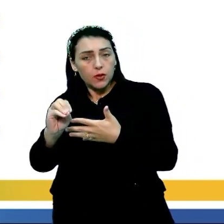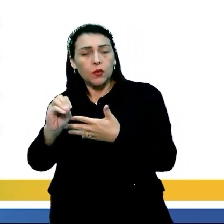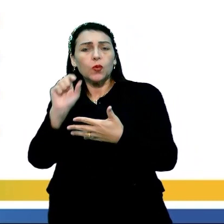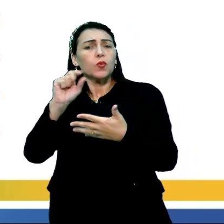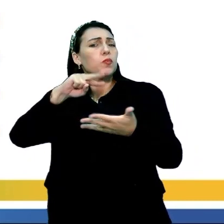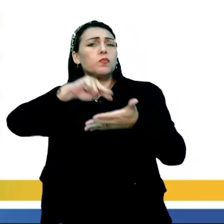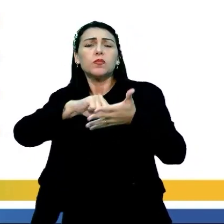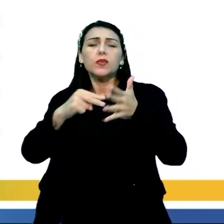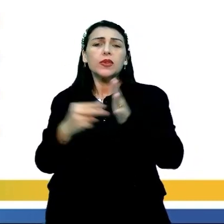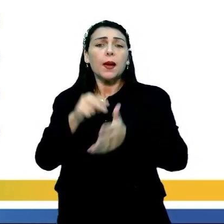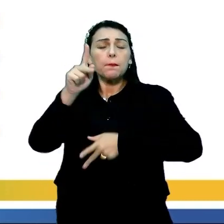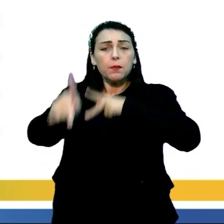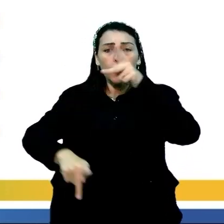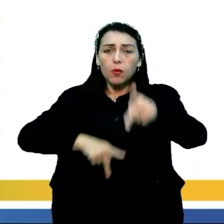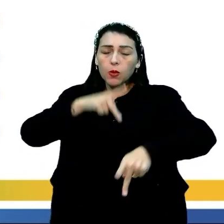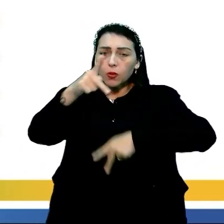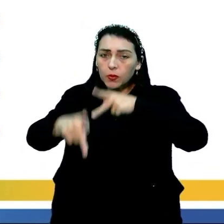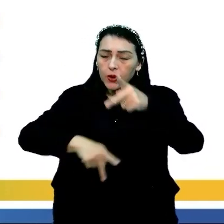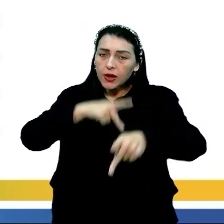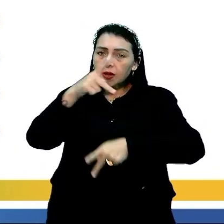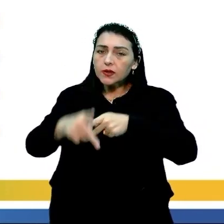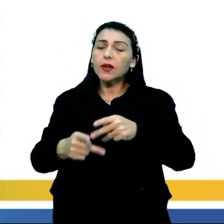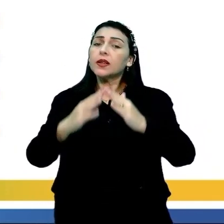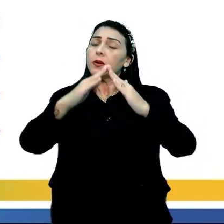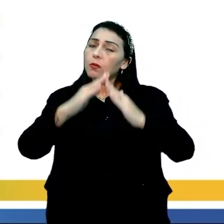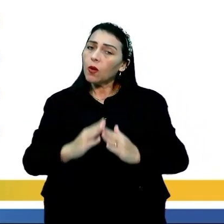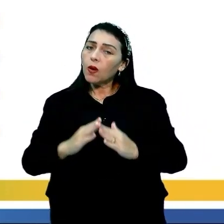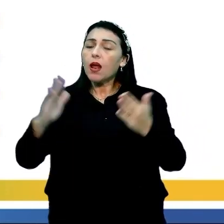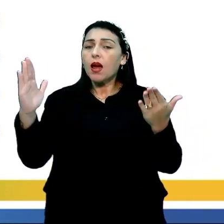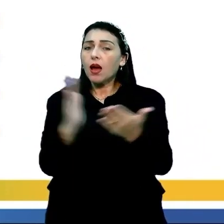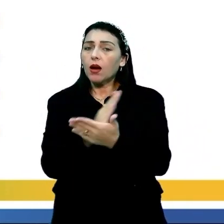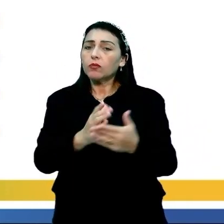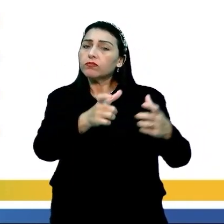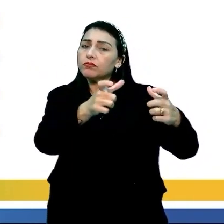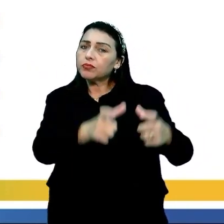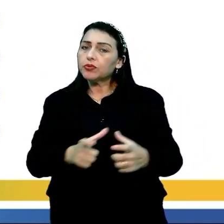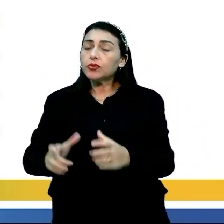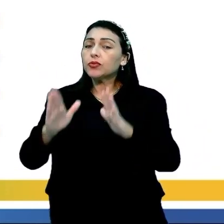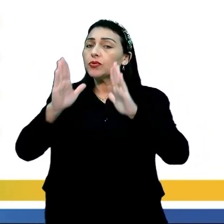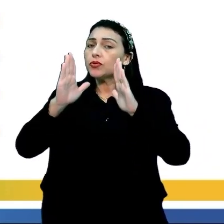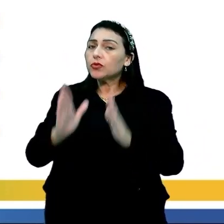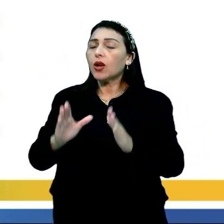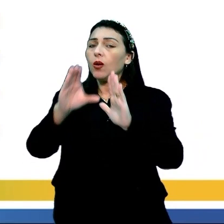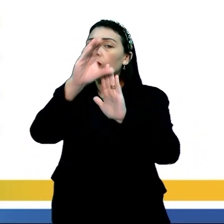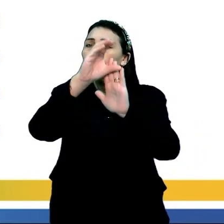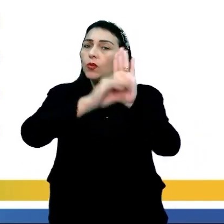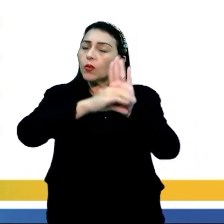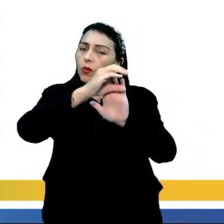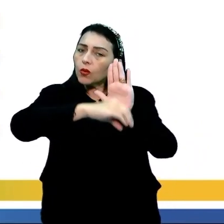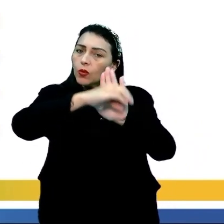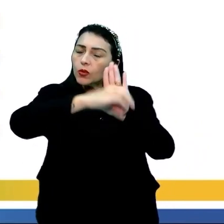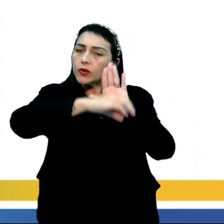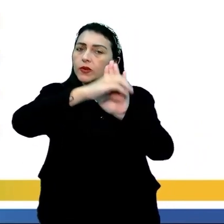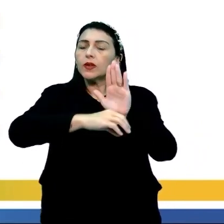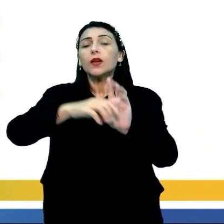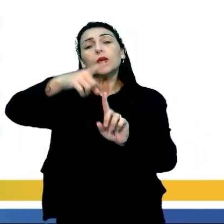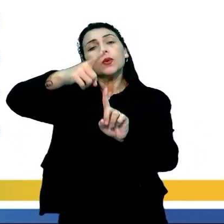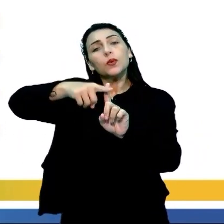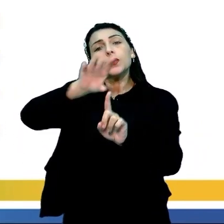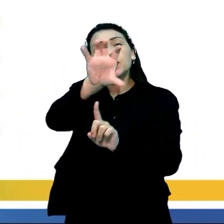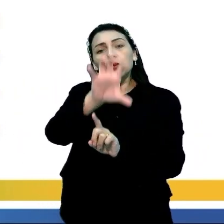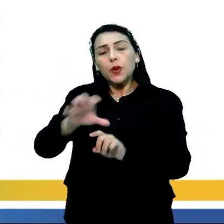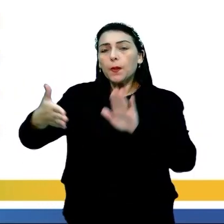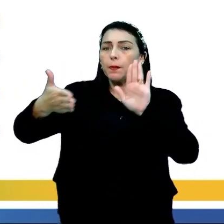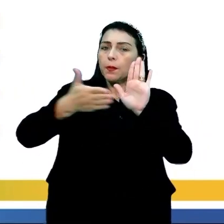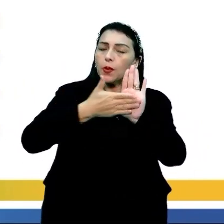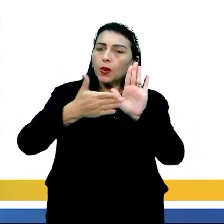seja, populações biológicas que habitam em determinado local. Já o conceito de domínio morfoclimático,